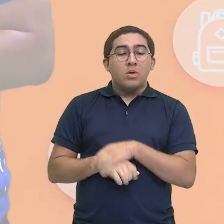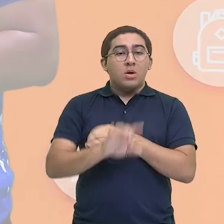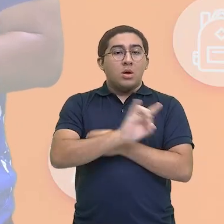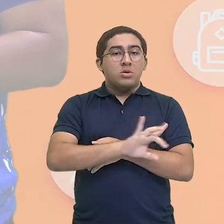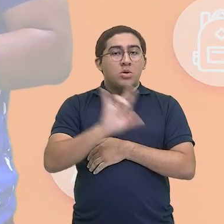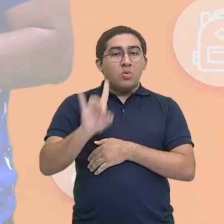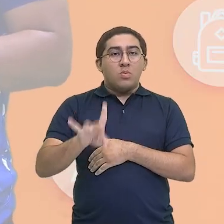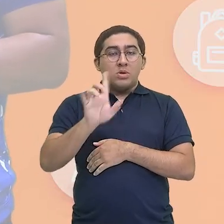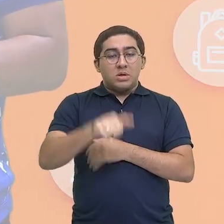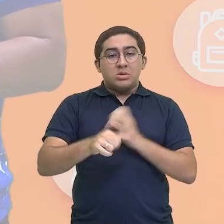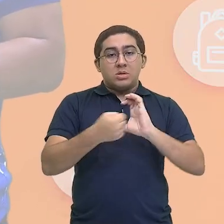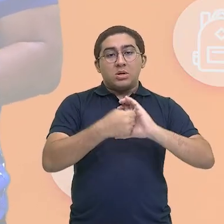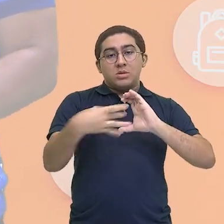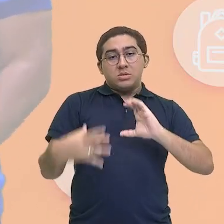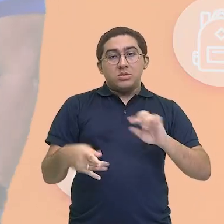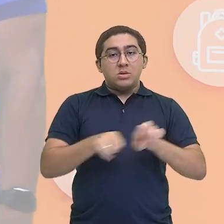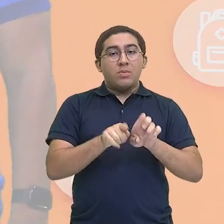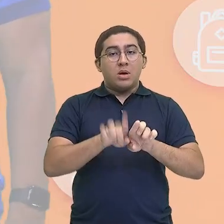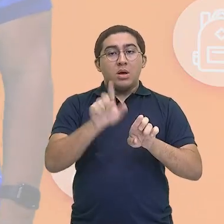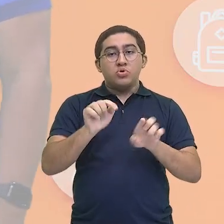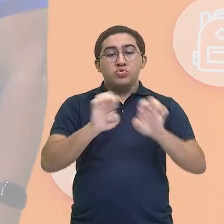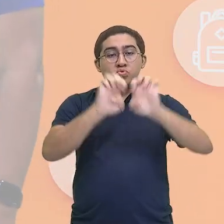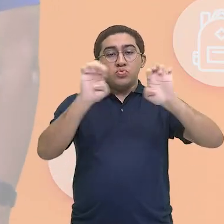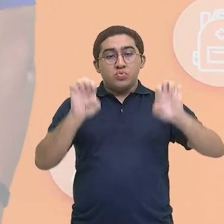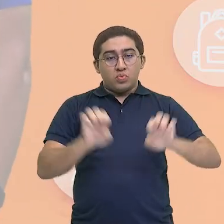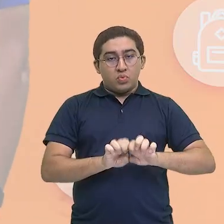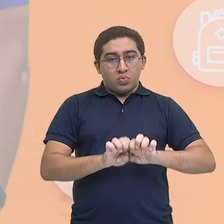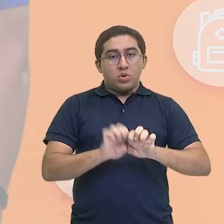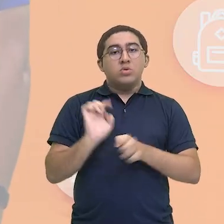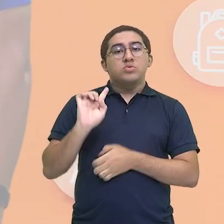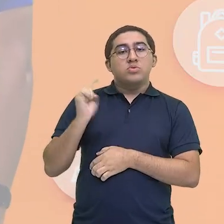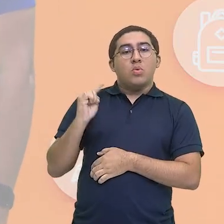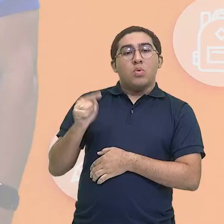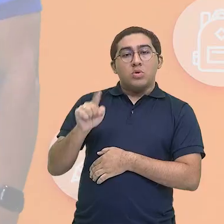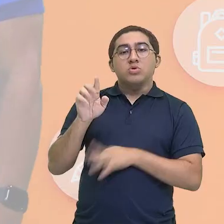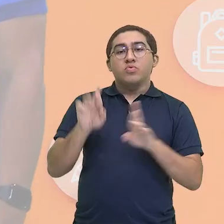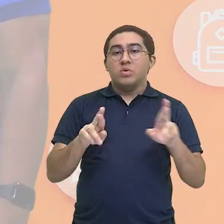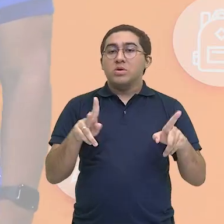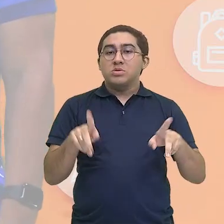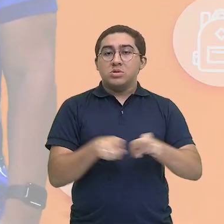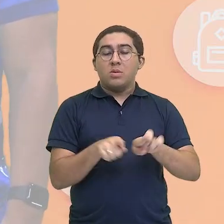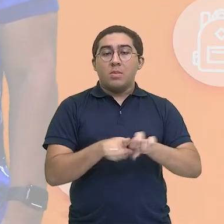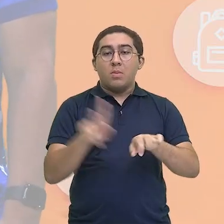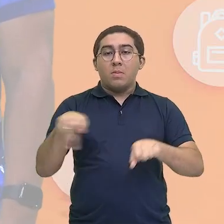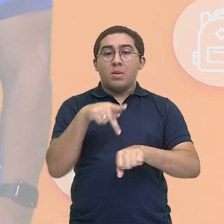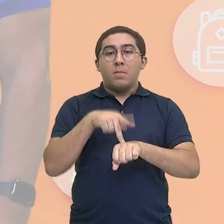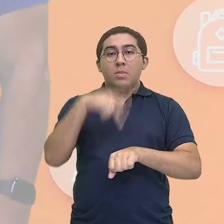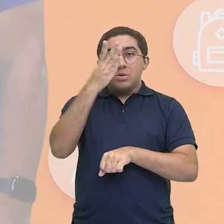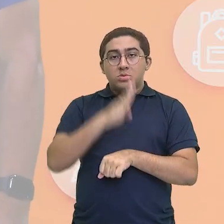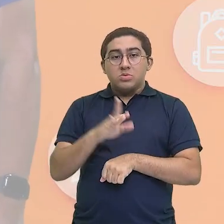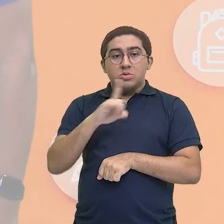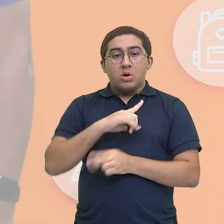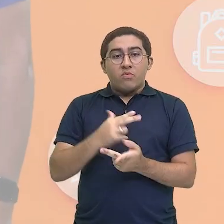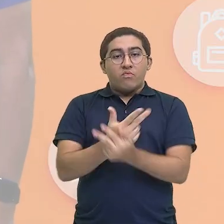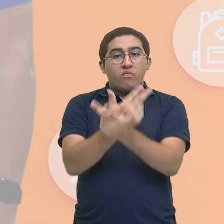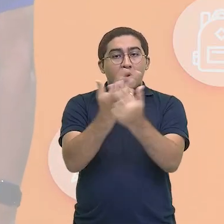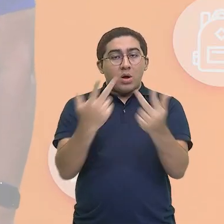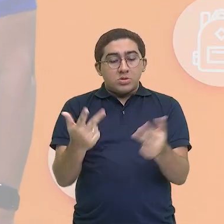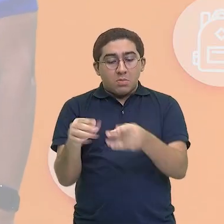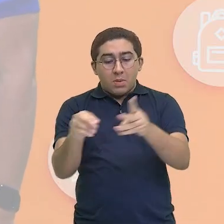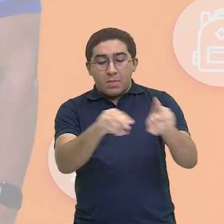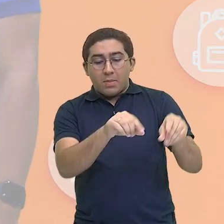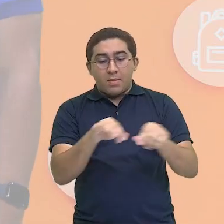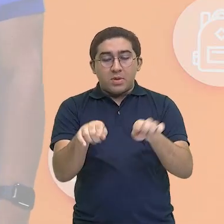nosso planeta vai ter estruturas geológicas diferentes. O Brasil vai ter a presença de muitas bacias sedimentares e também